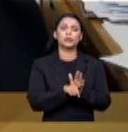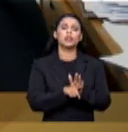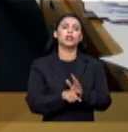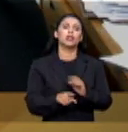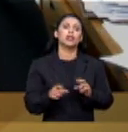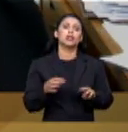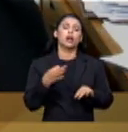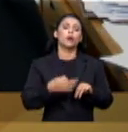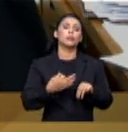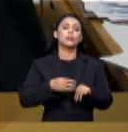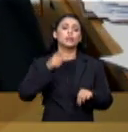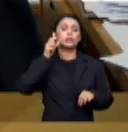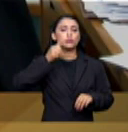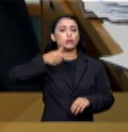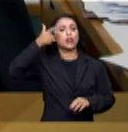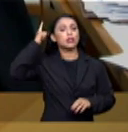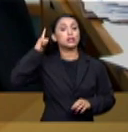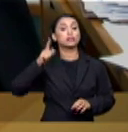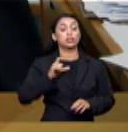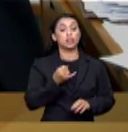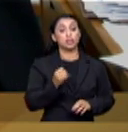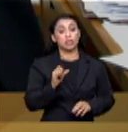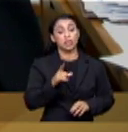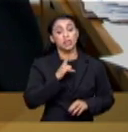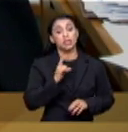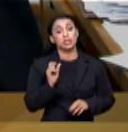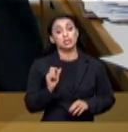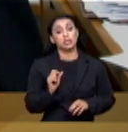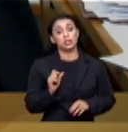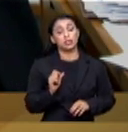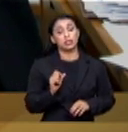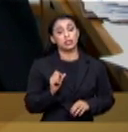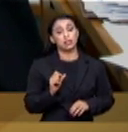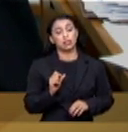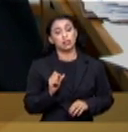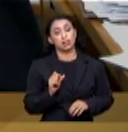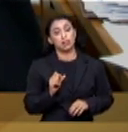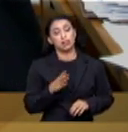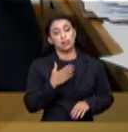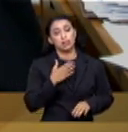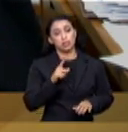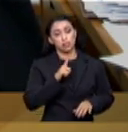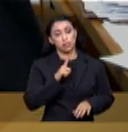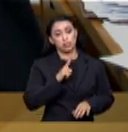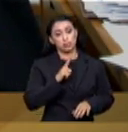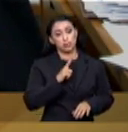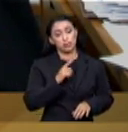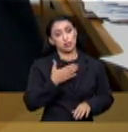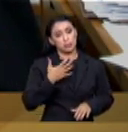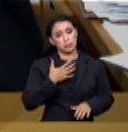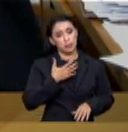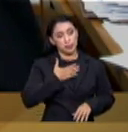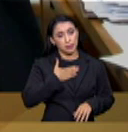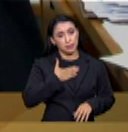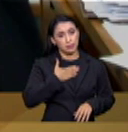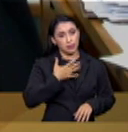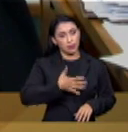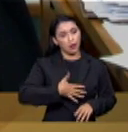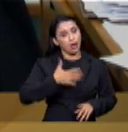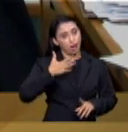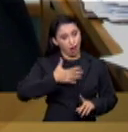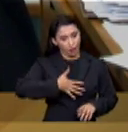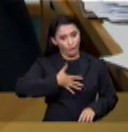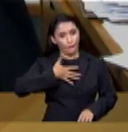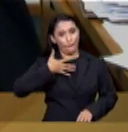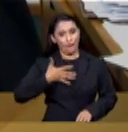o ministro Alexandre, se ele pediria vista. E ele me concedeu essa honra de pedir vista logo após o voto do